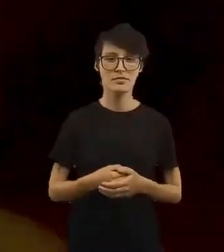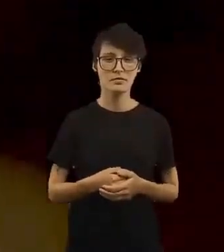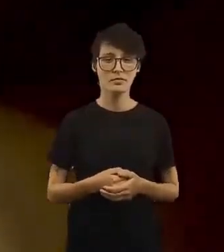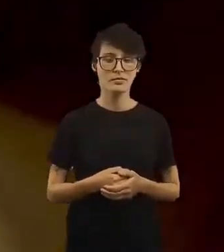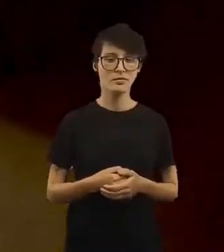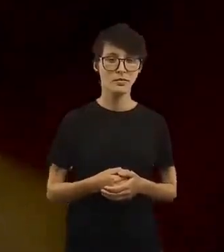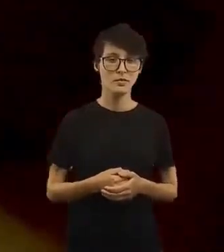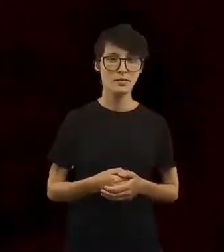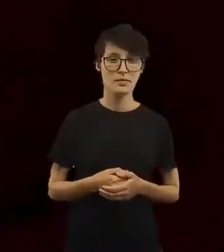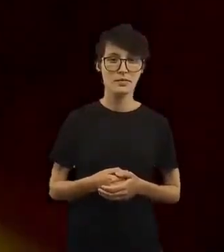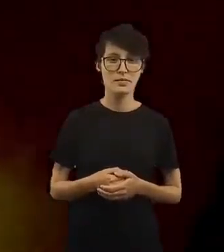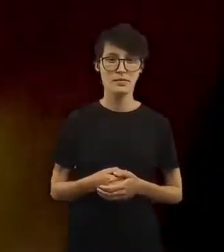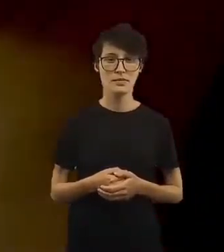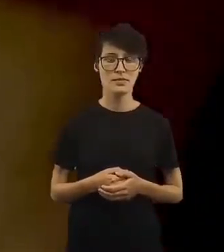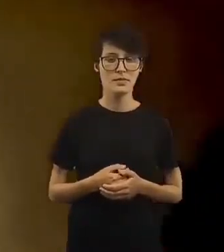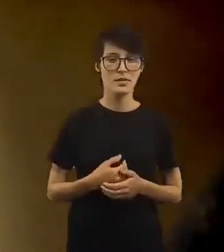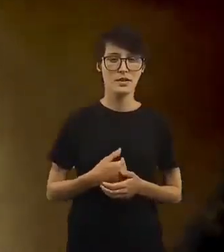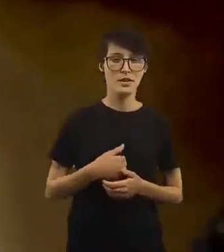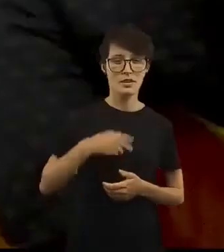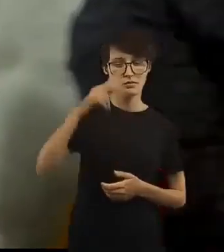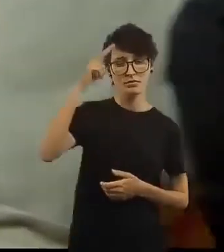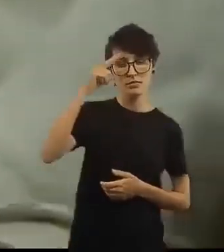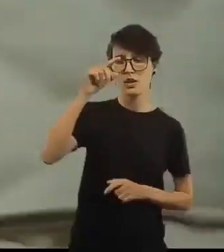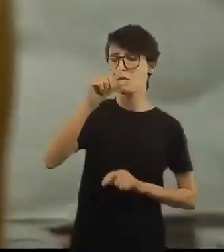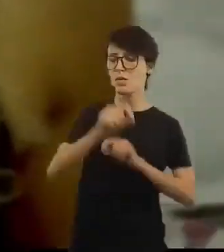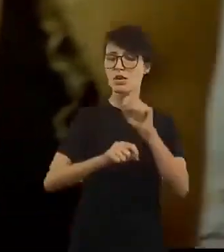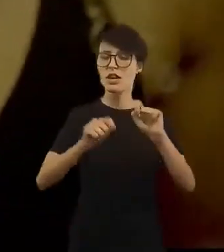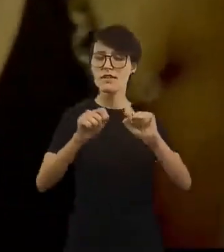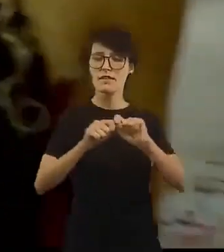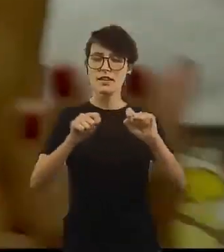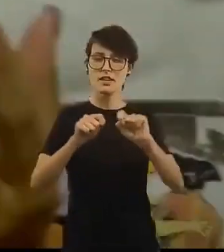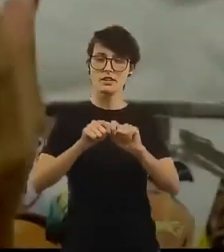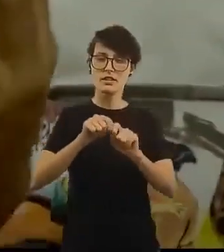você pediu, você